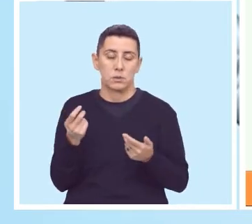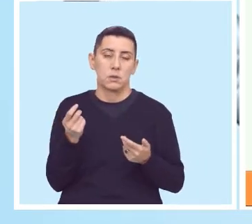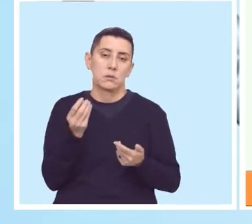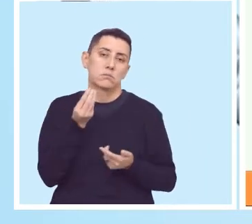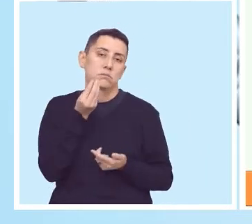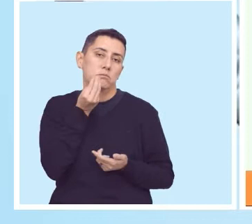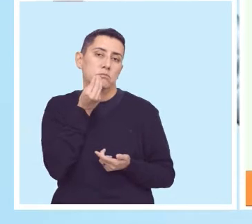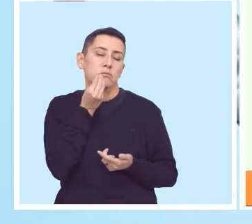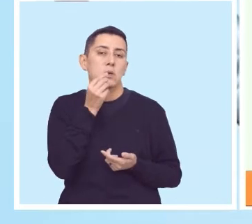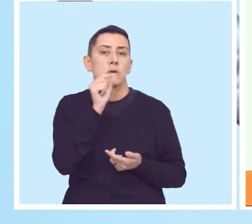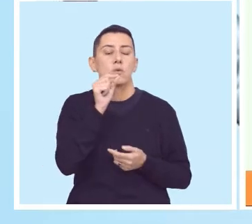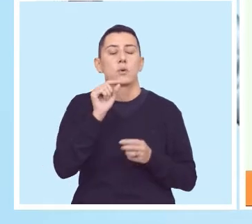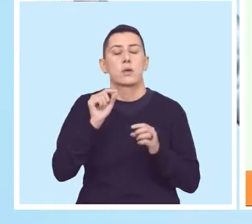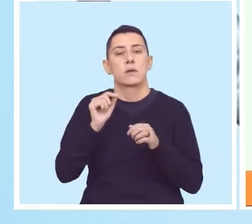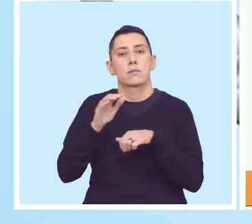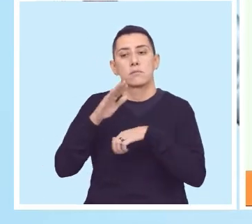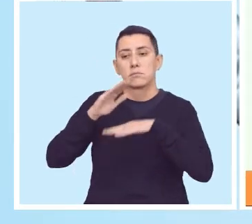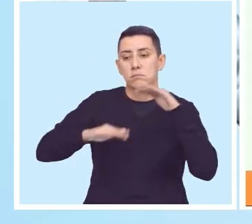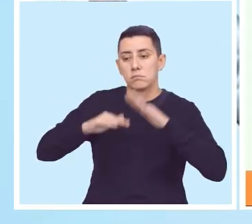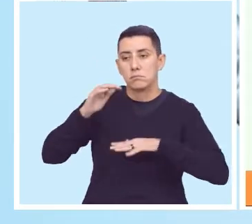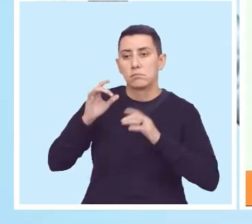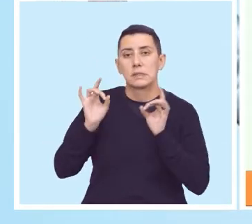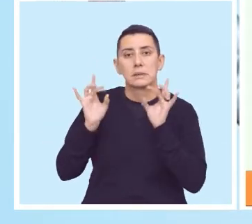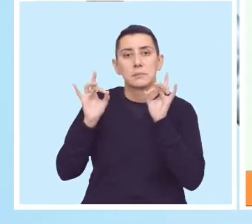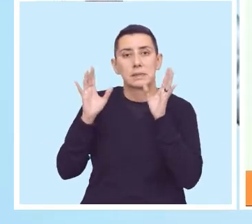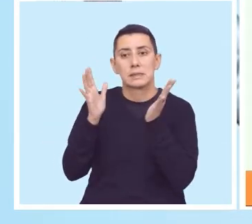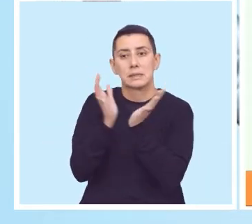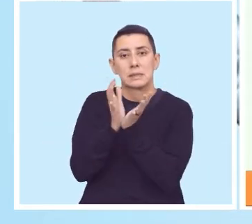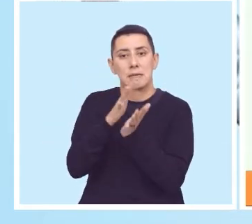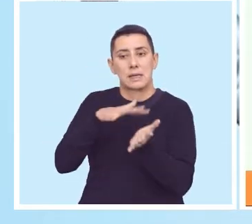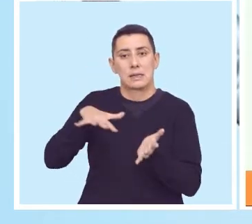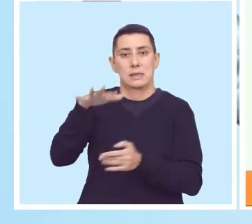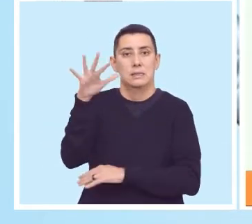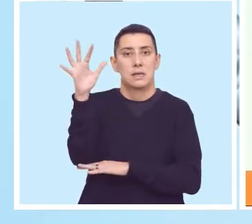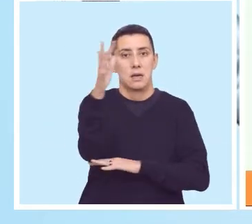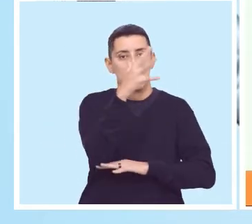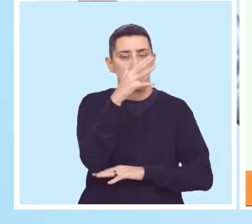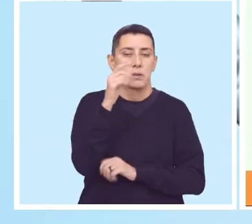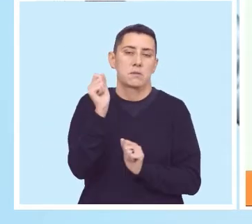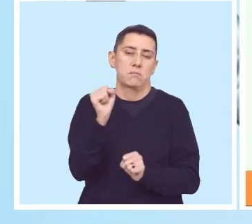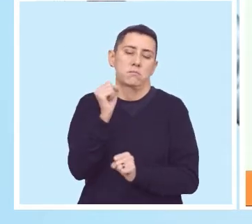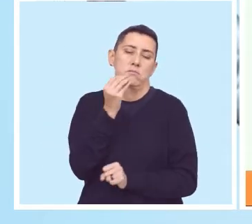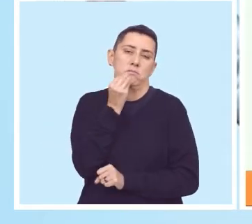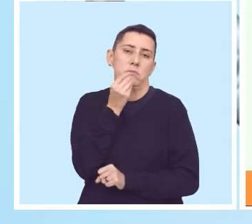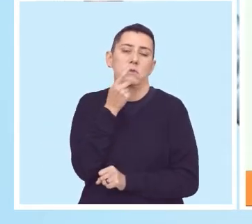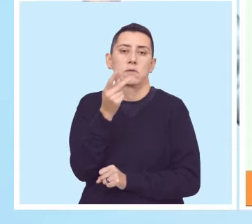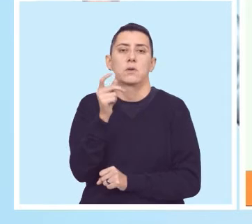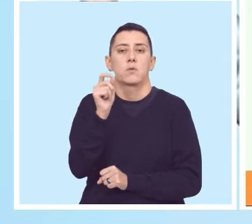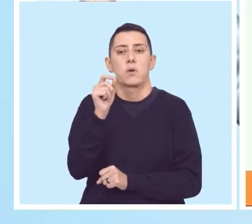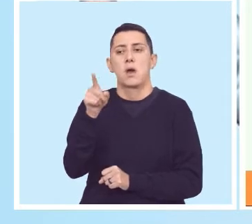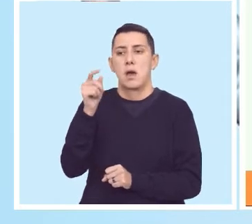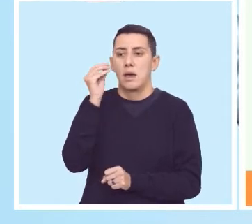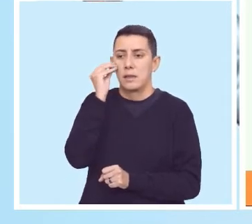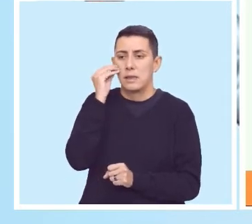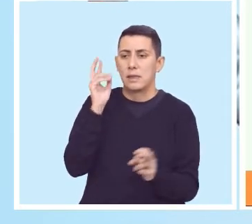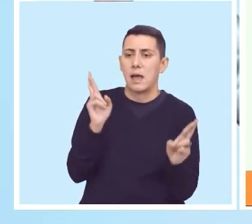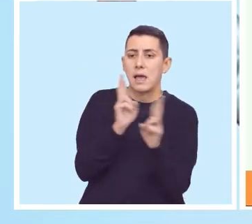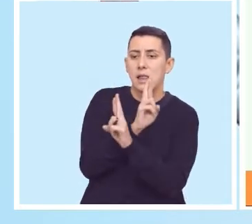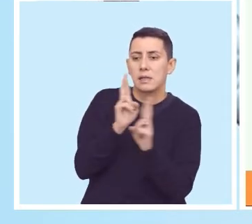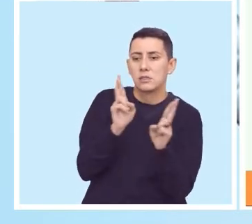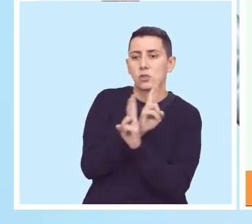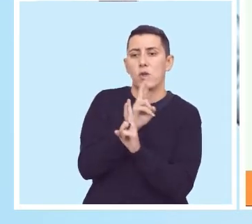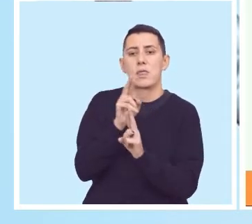que pessoas especialistas nessas áreas ambientais que possam chegar e dizer, ó, vamos cruzar ou vamos relacionar essa informação com essa daqui,